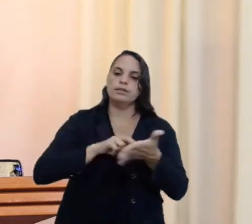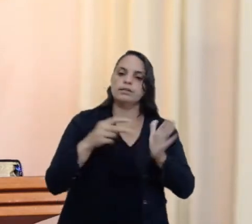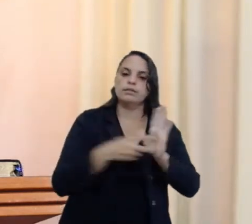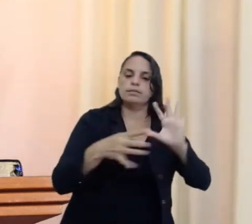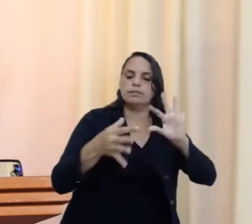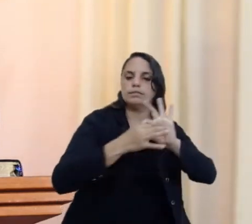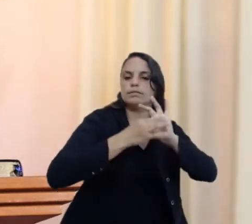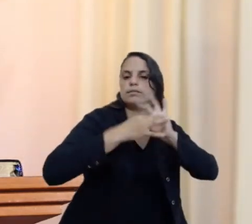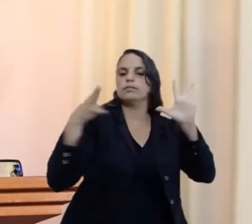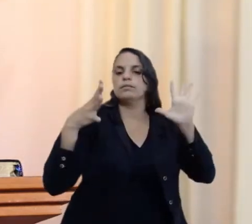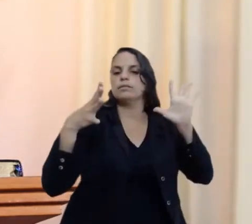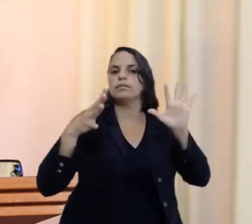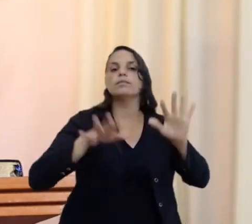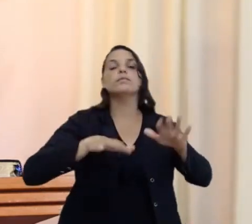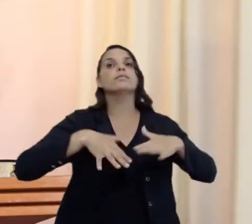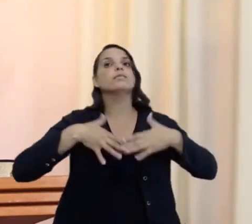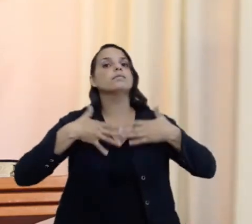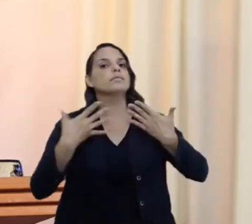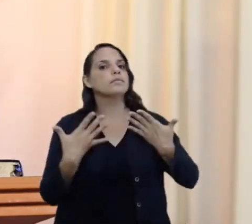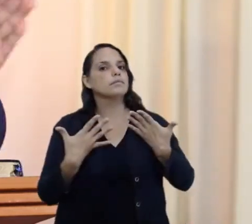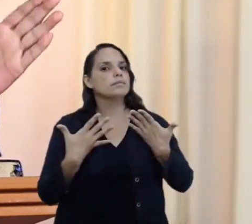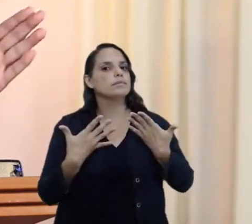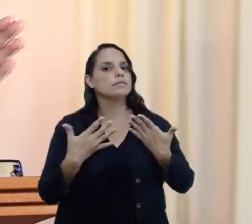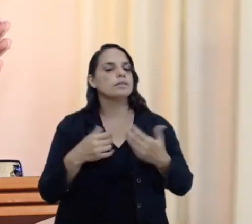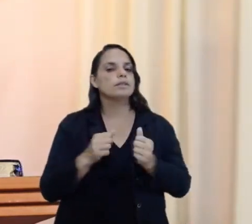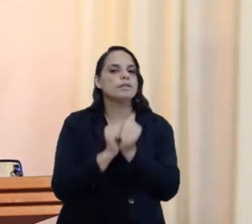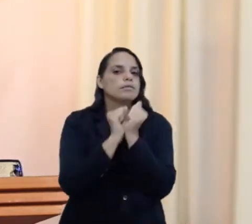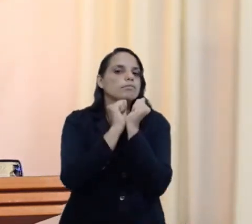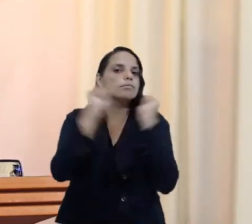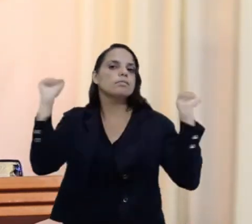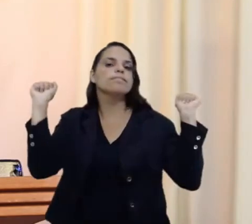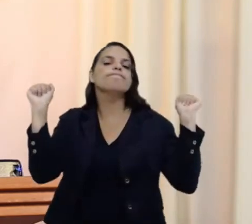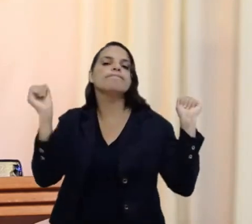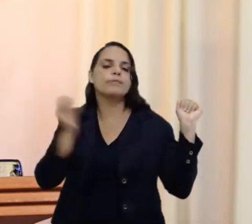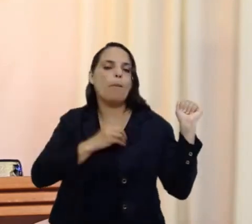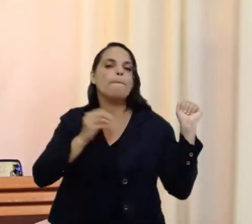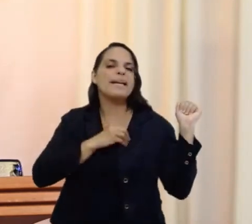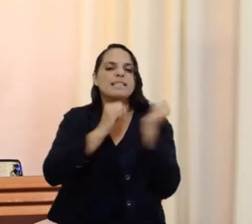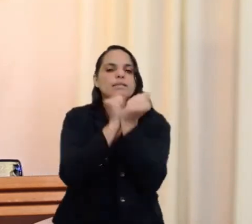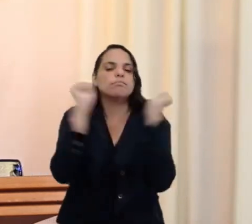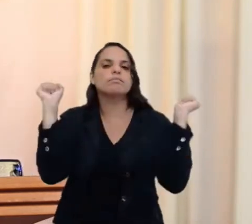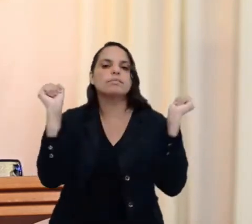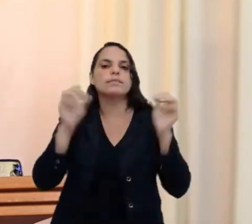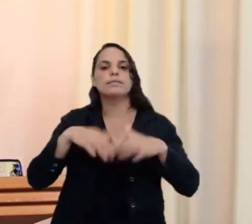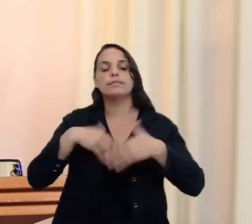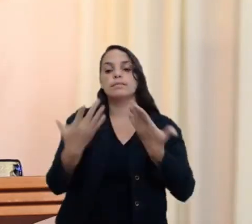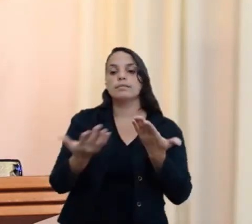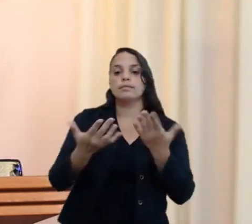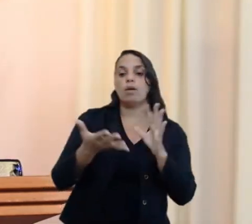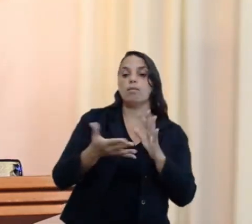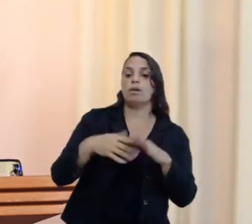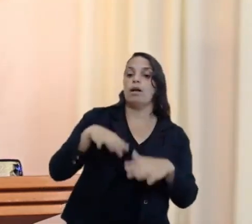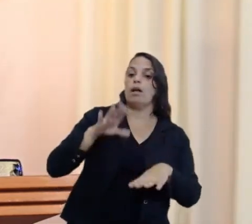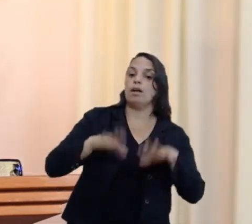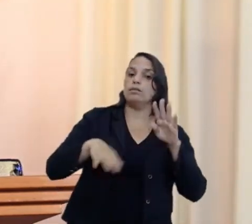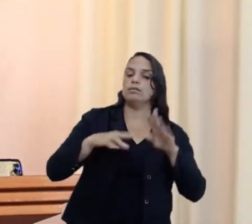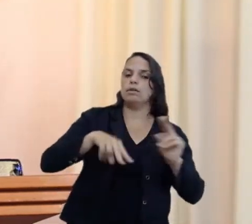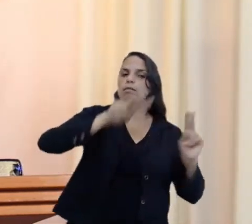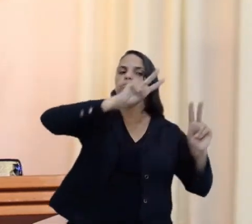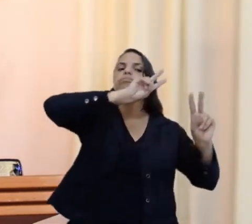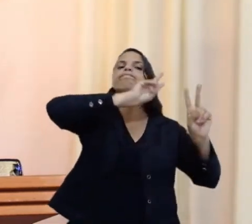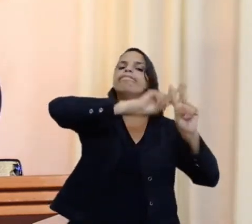da liberdade ou da libertação do pecado. Porque a pessoa pode estar numa prisão física, pode